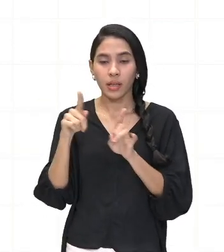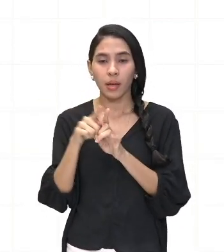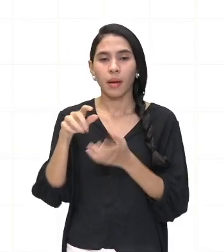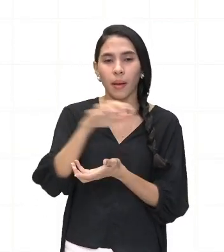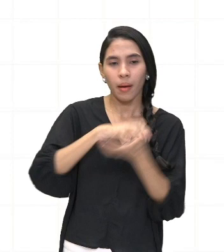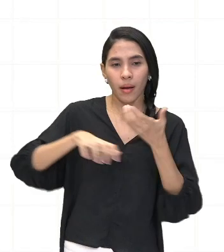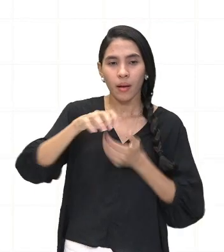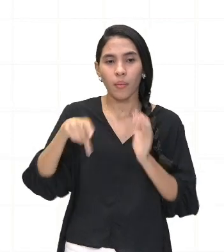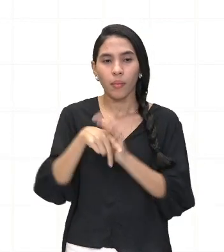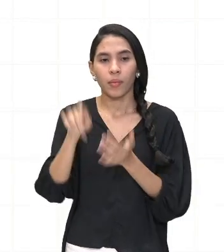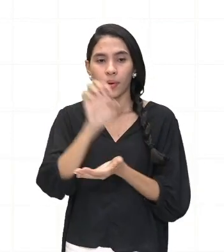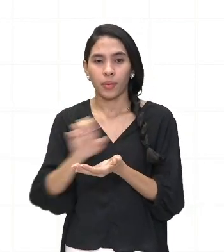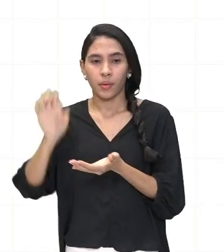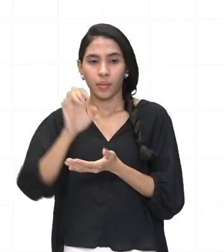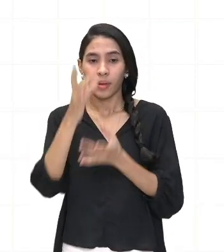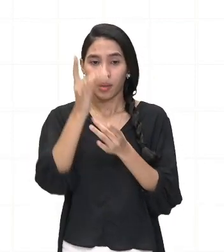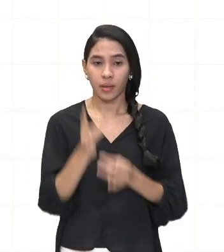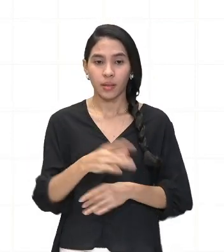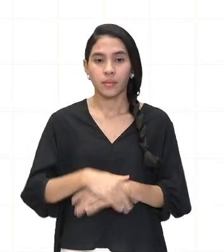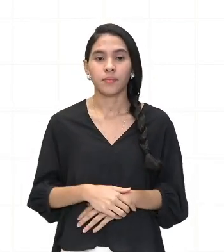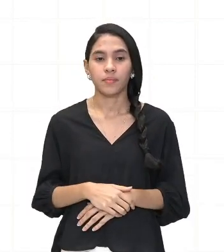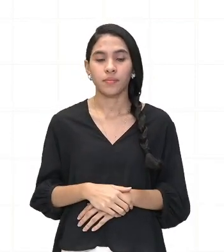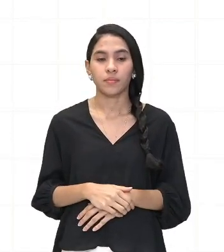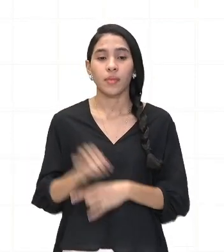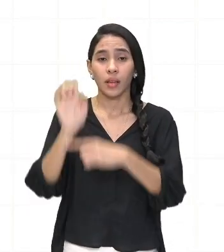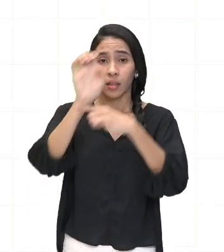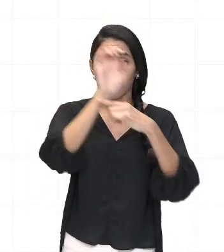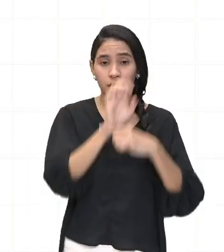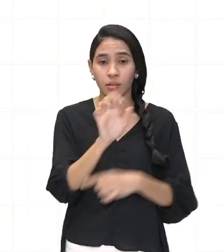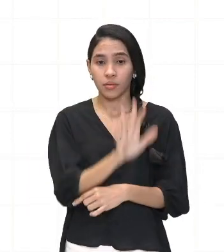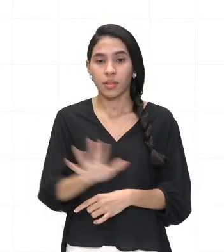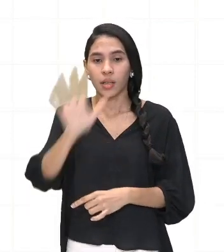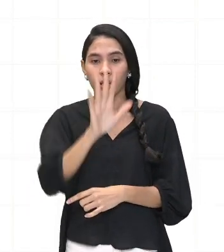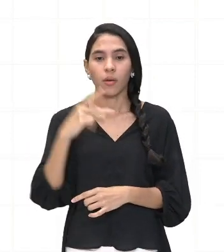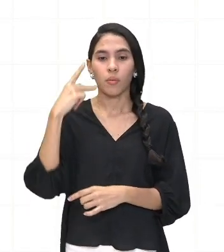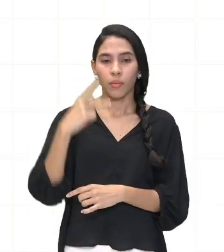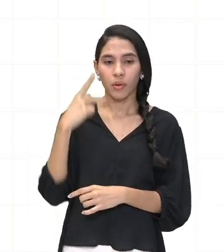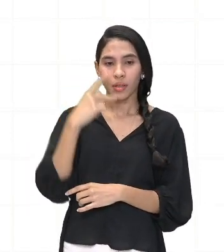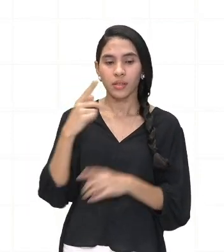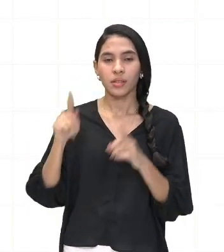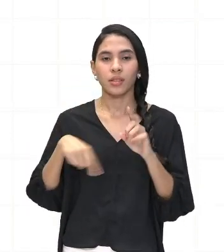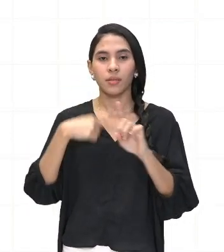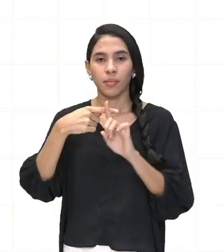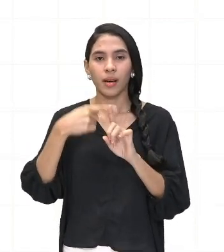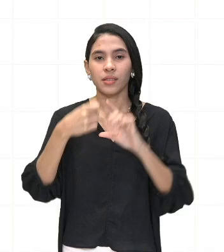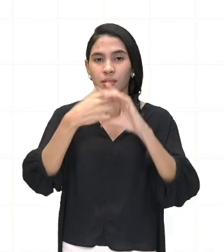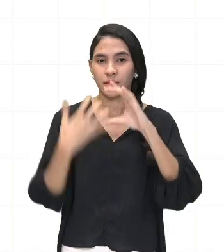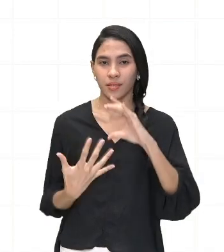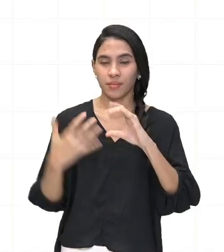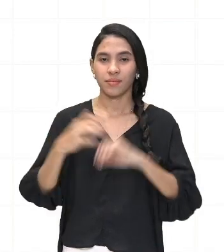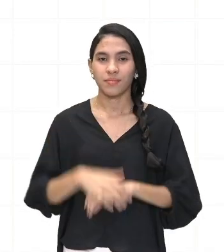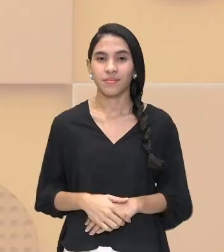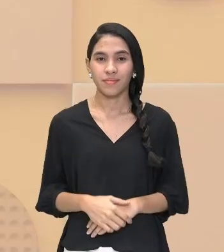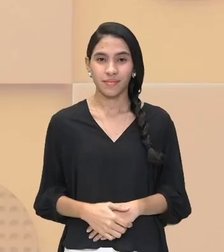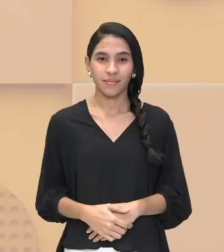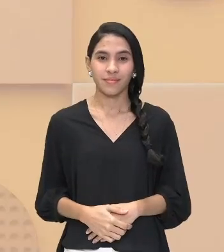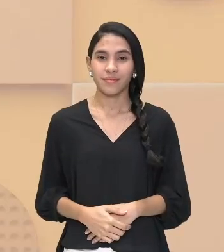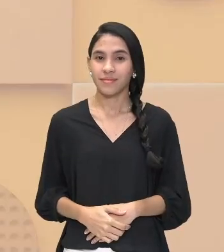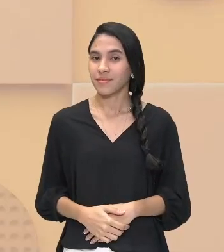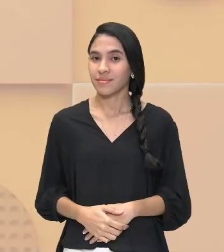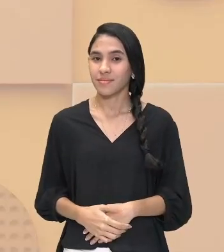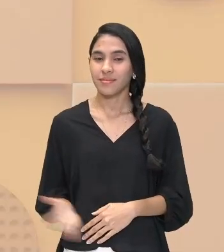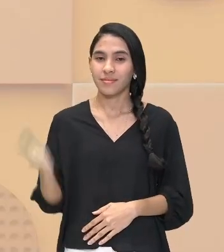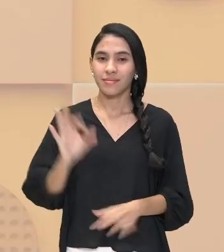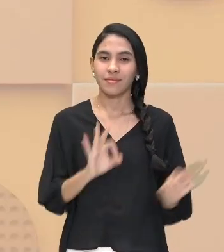na Europa, e o detalhamento, os estados nacionais, política e suas características.